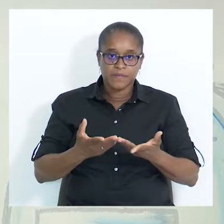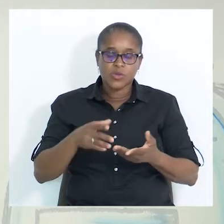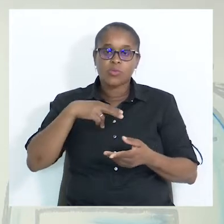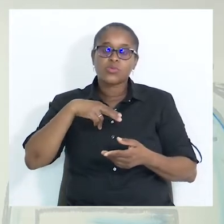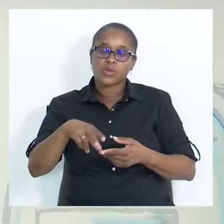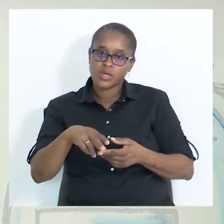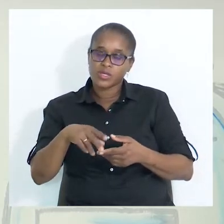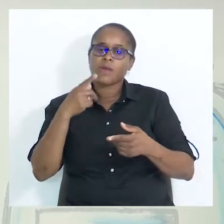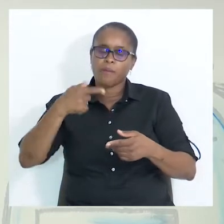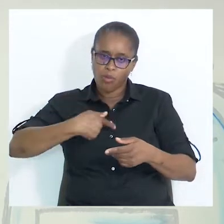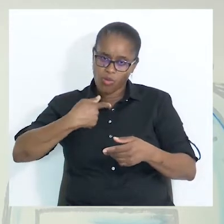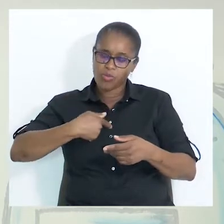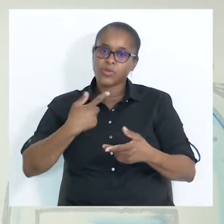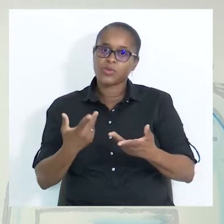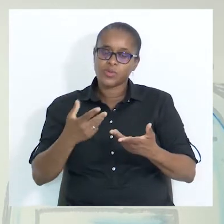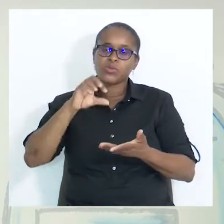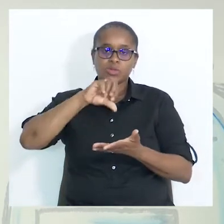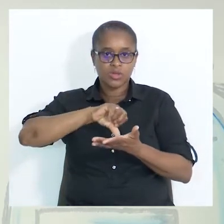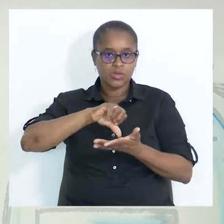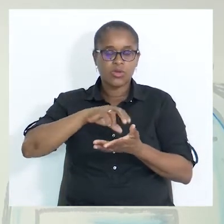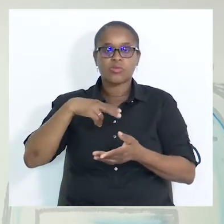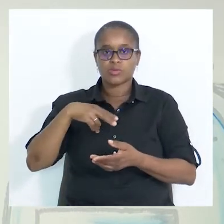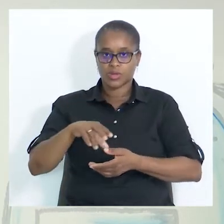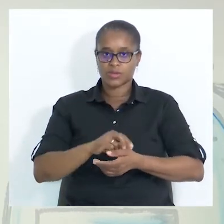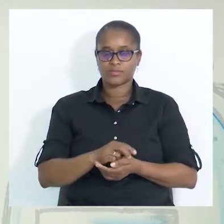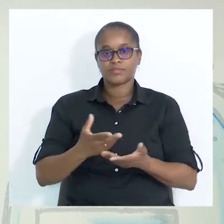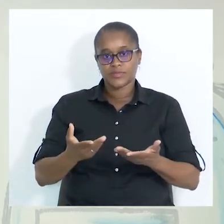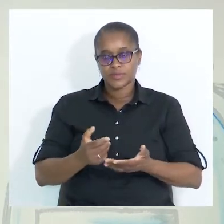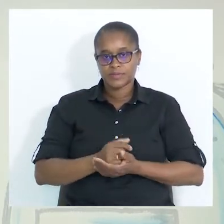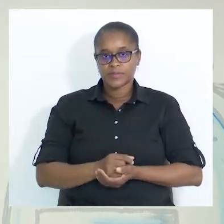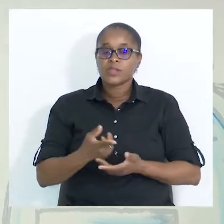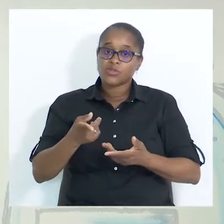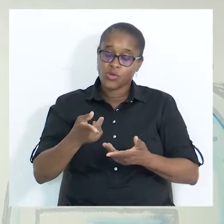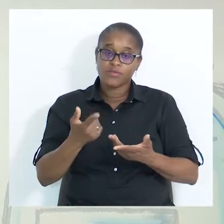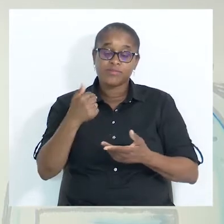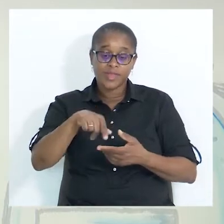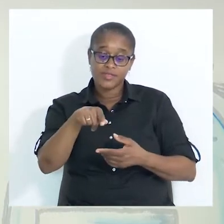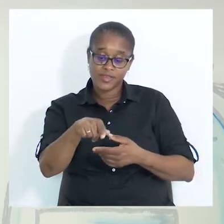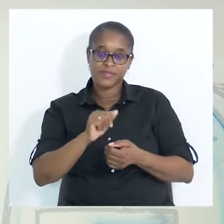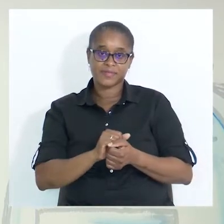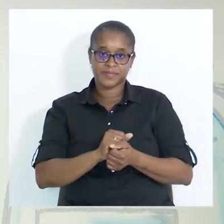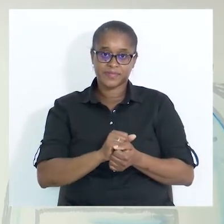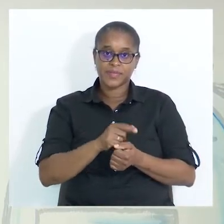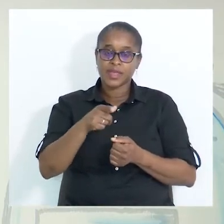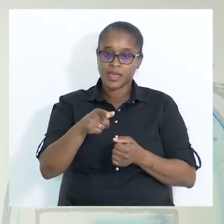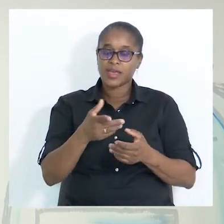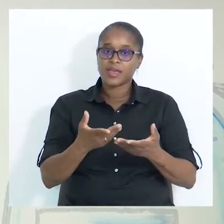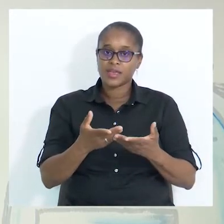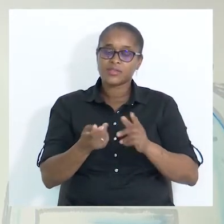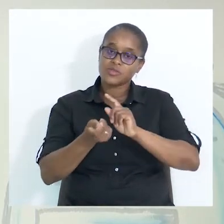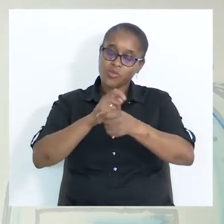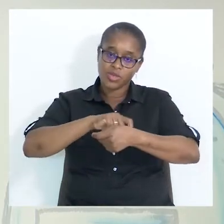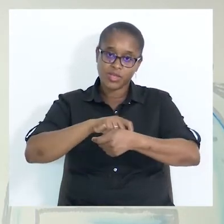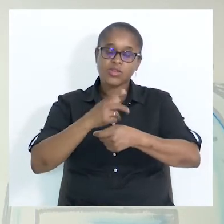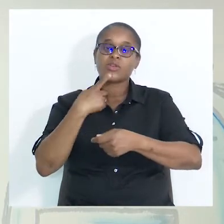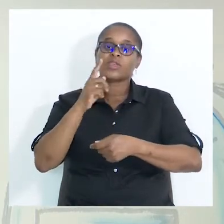o português próprio do território Portugal em si. E por isso tens aqui essas